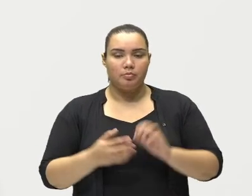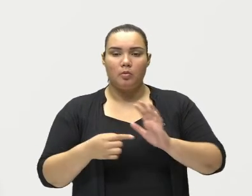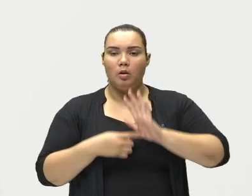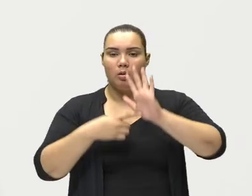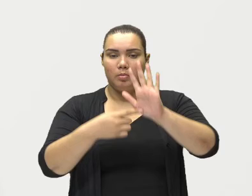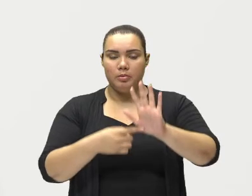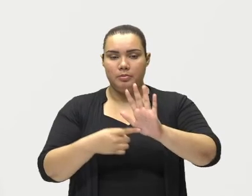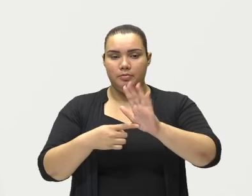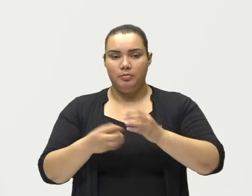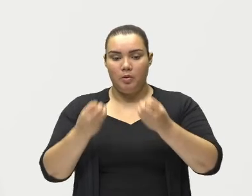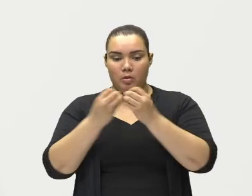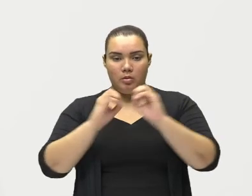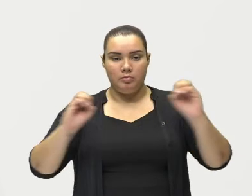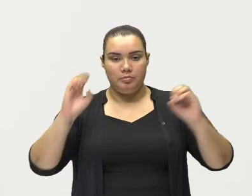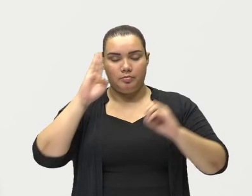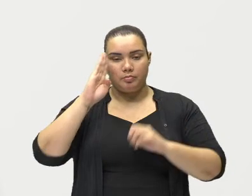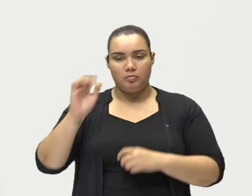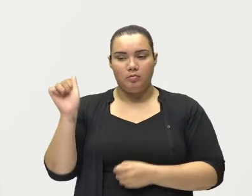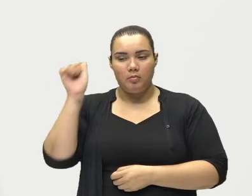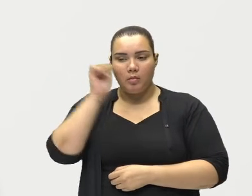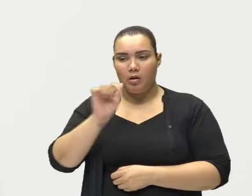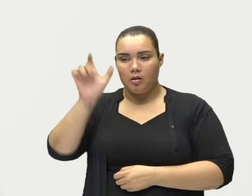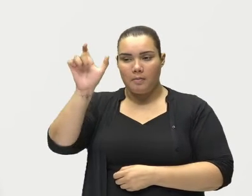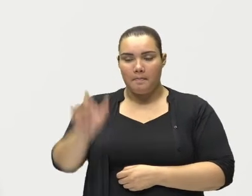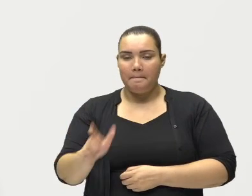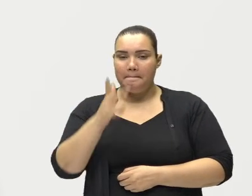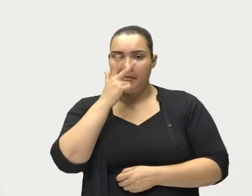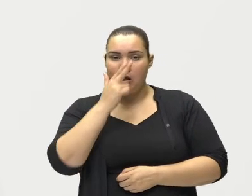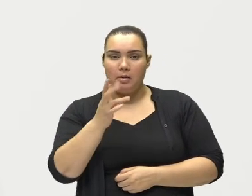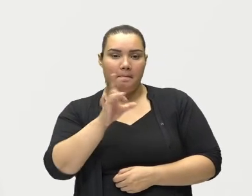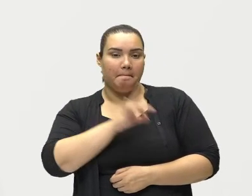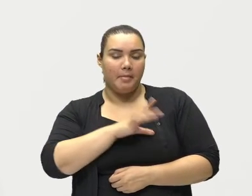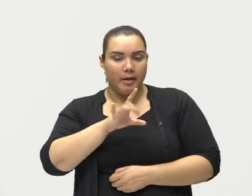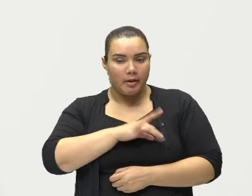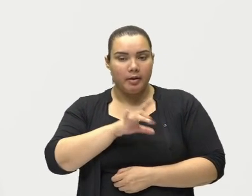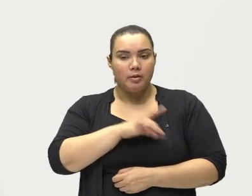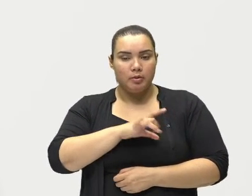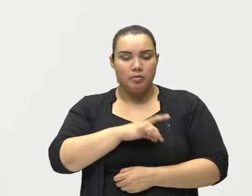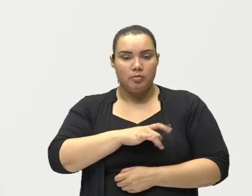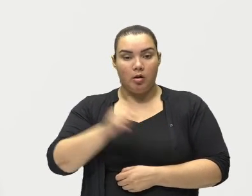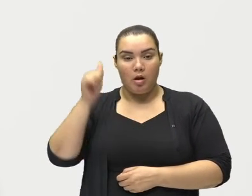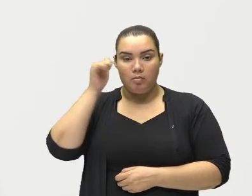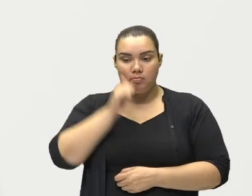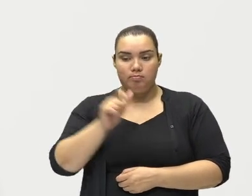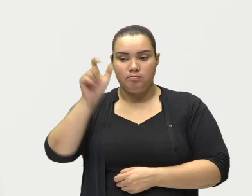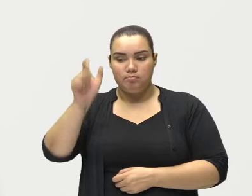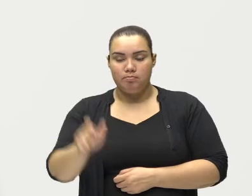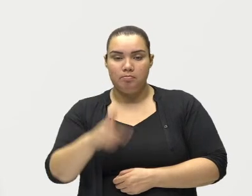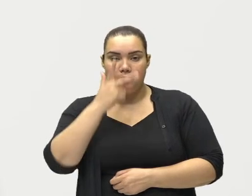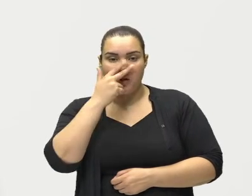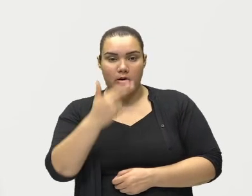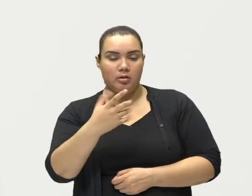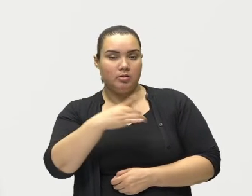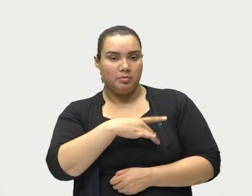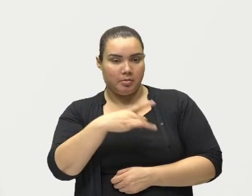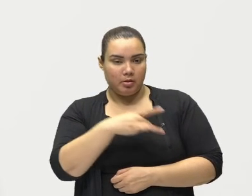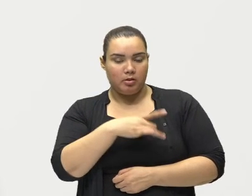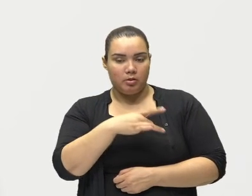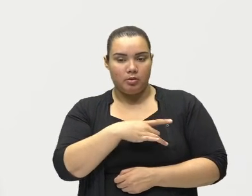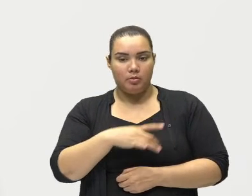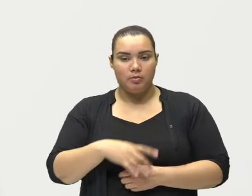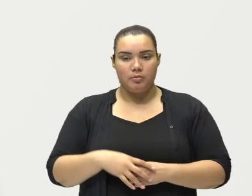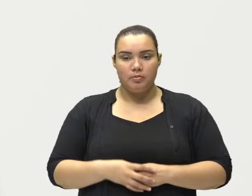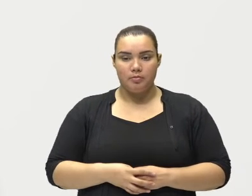aí, oração principal. A moça parecia amedrontada. A moça parecia amedrontada. Olha só,